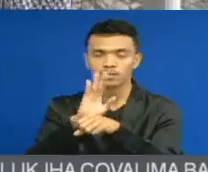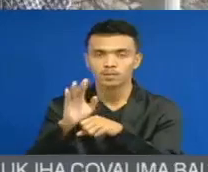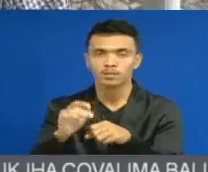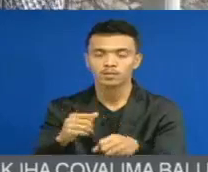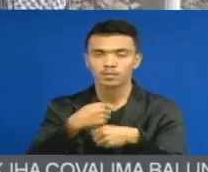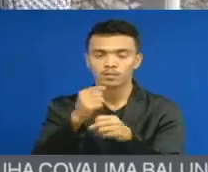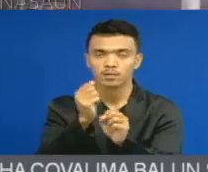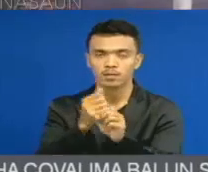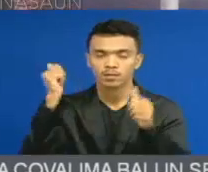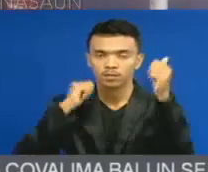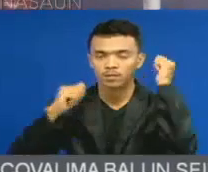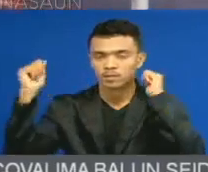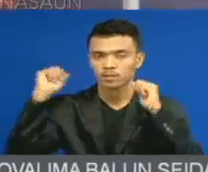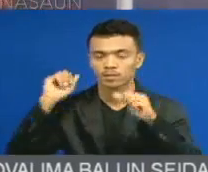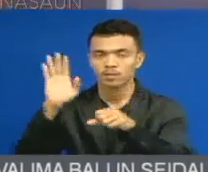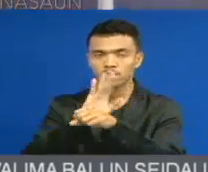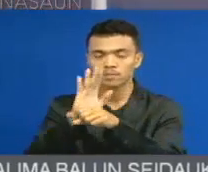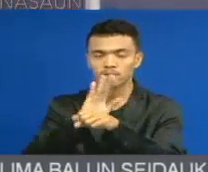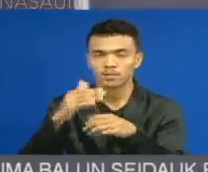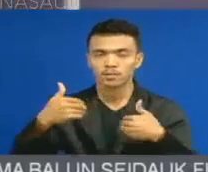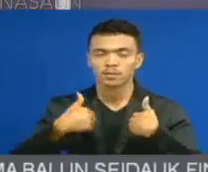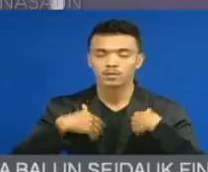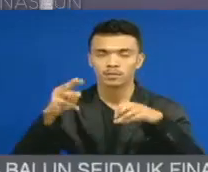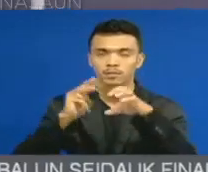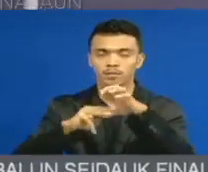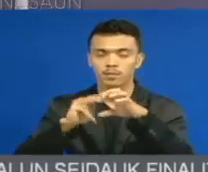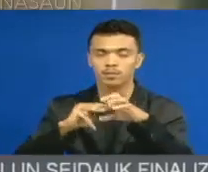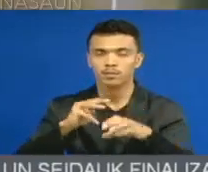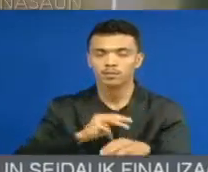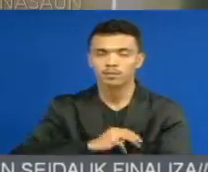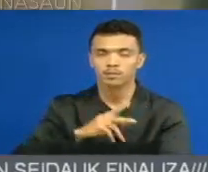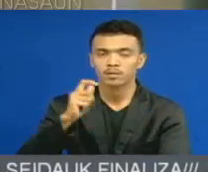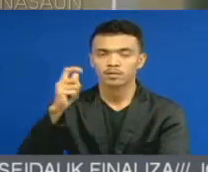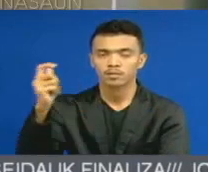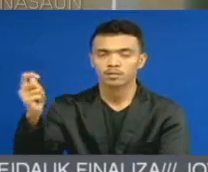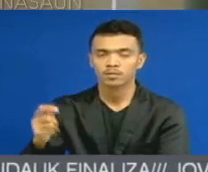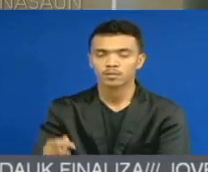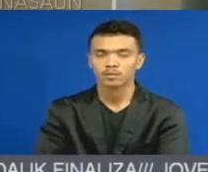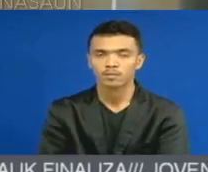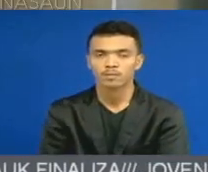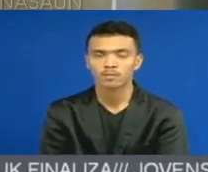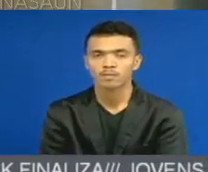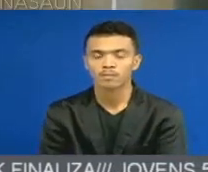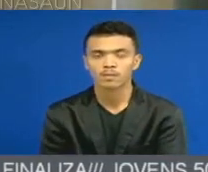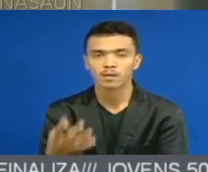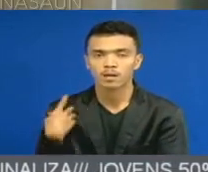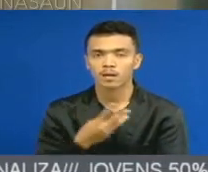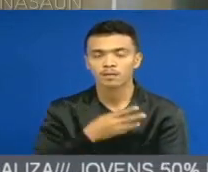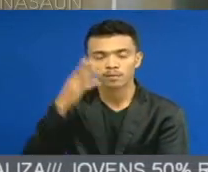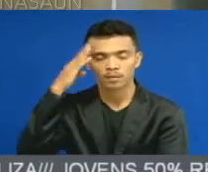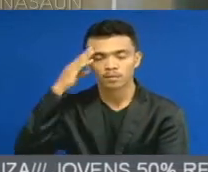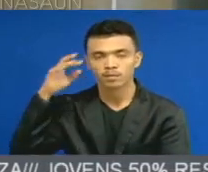de halo atividade negócio, e a arredor Mercado Central Manatuto Niang. Bamini hanuin kata Serviço Municipal de Gestão Mercado e